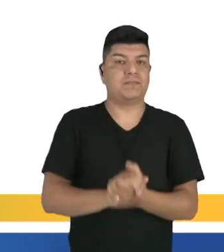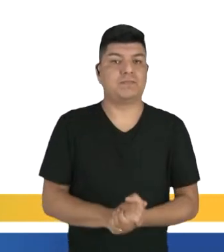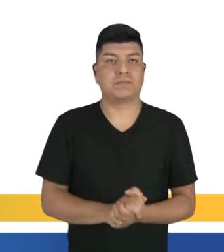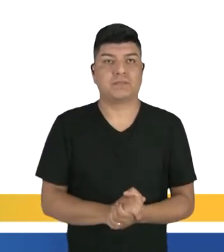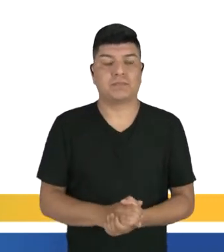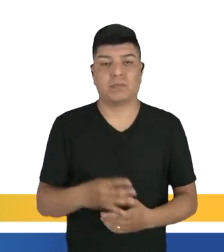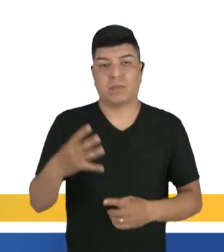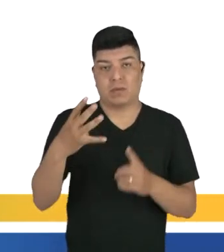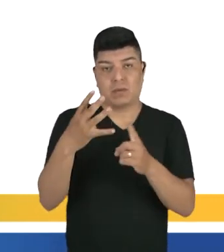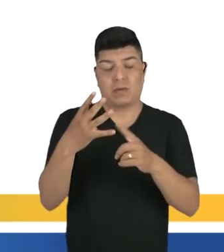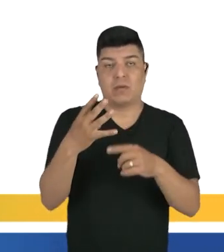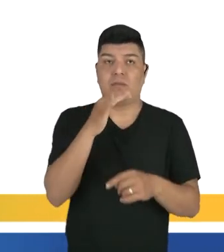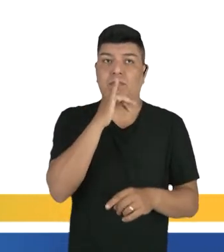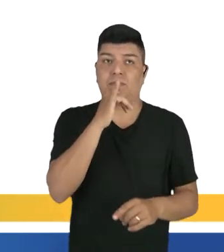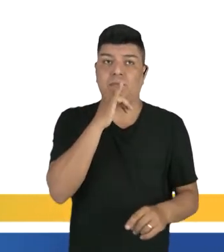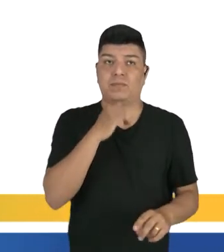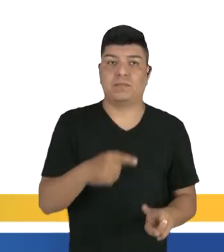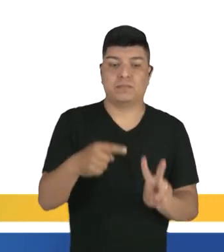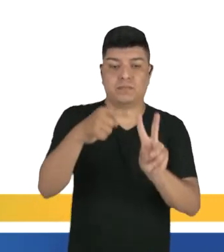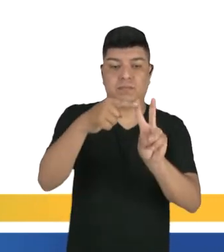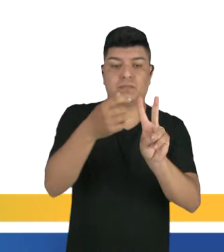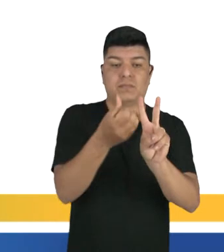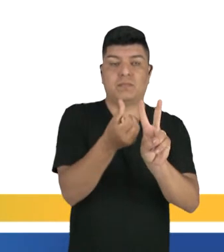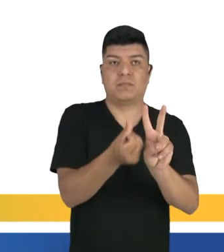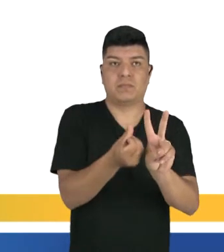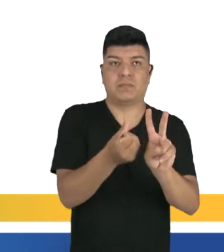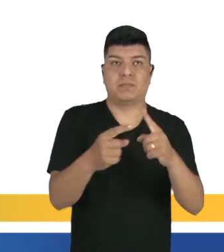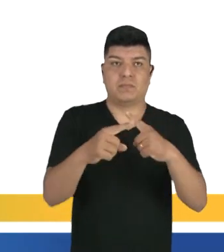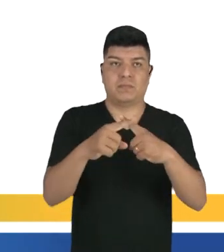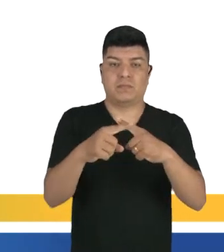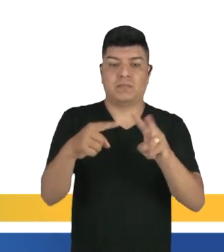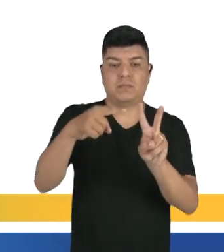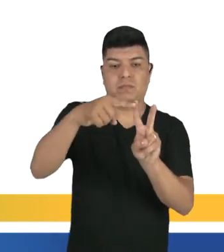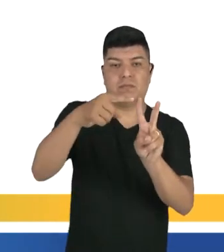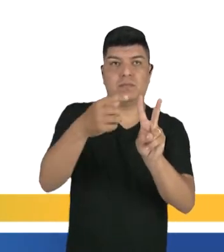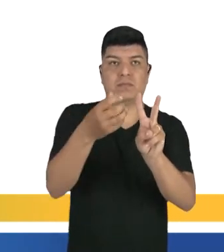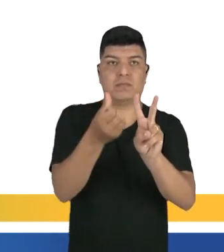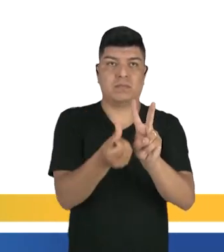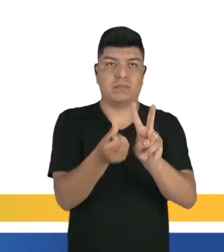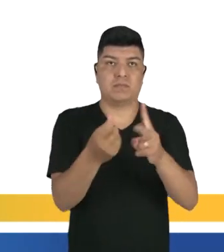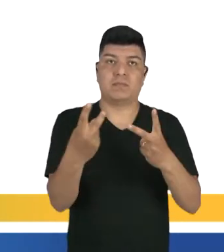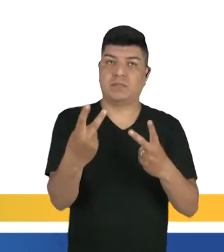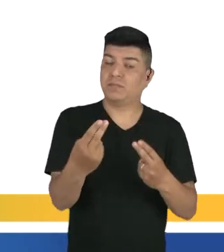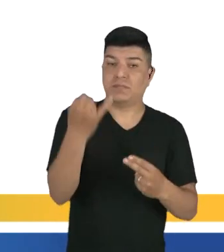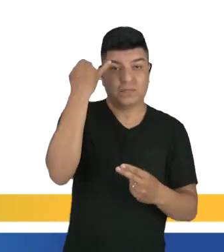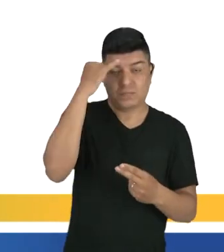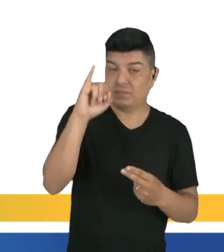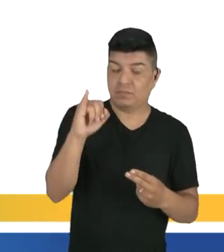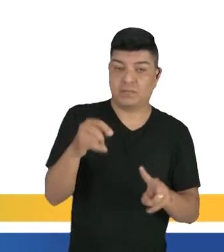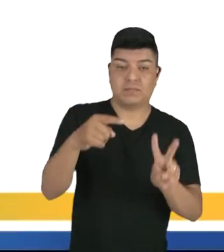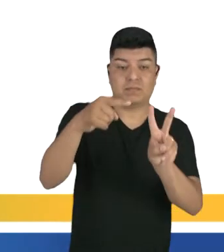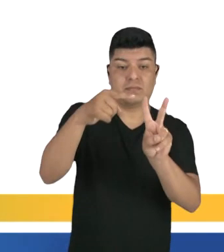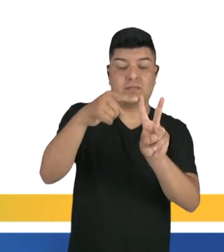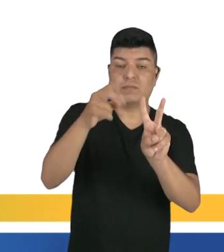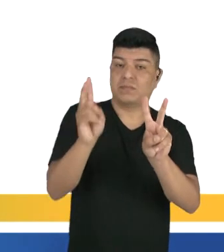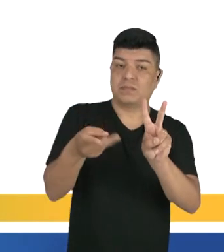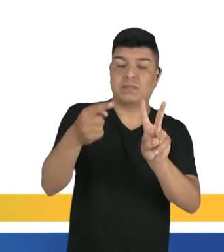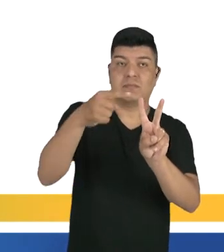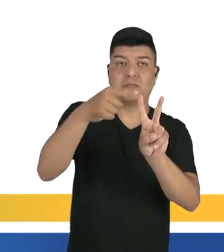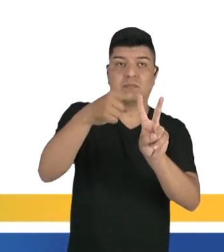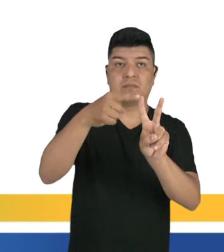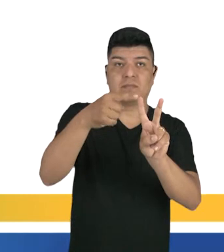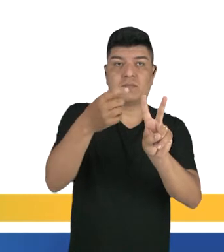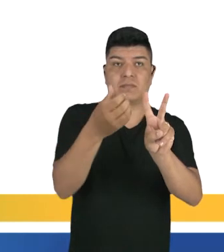No quarto exemplo, nós temos raiz quadrada de 6 multiplicada pela raiz quadrada de 6. A mesma ideia. Os índices são os